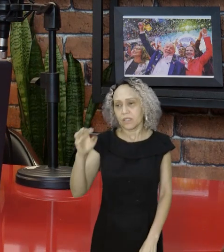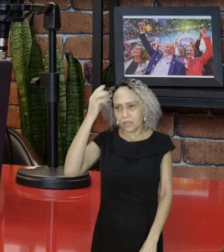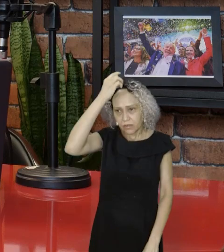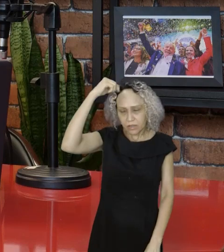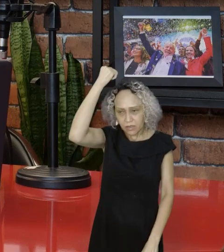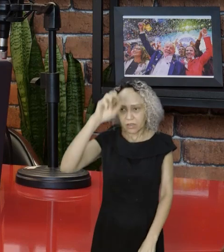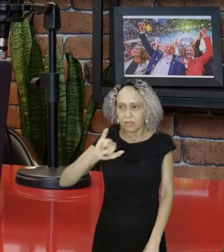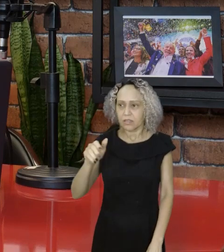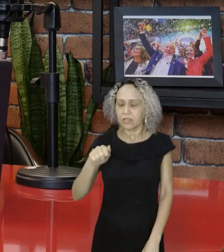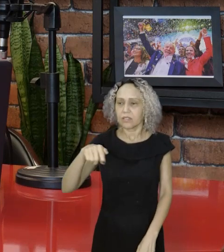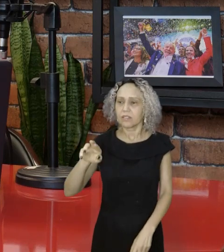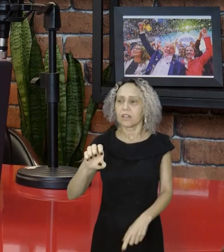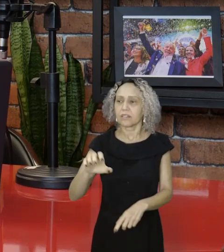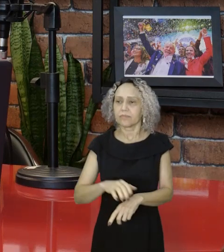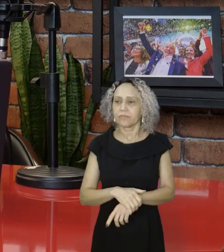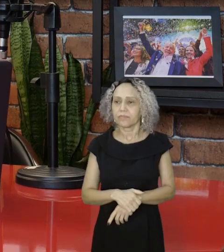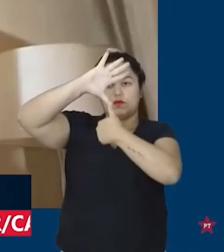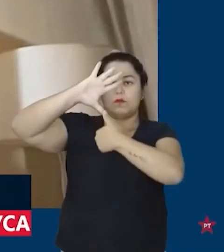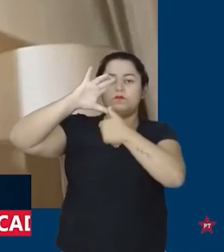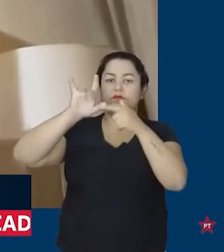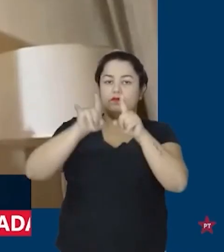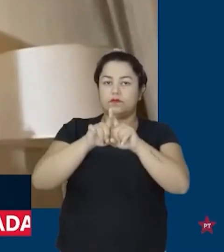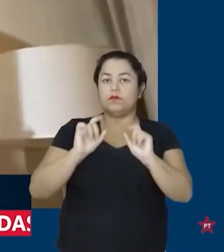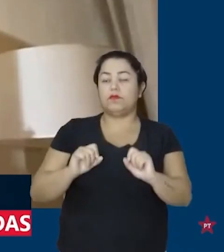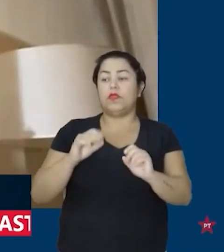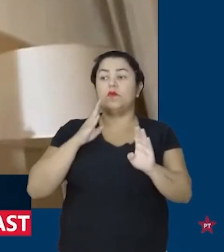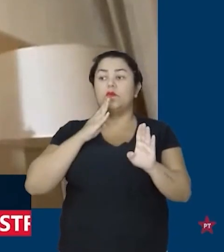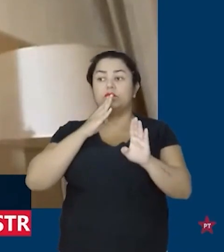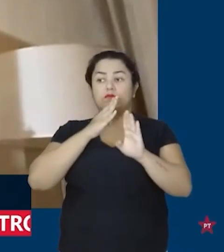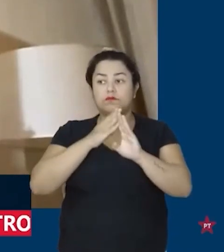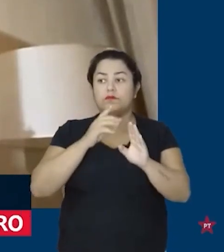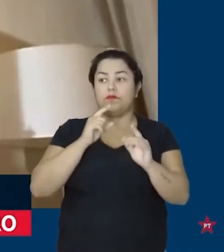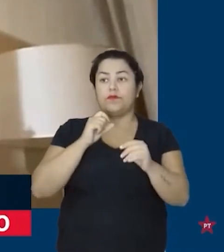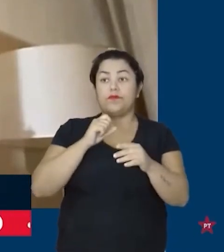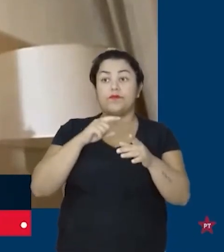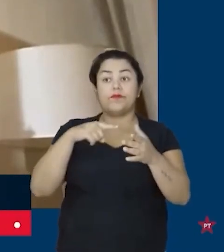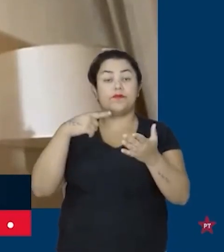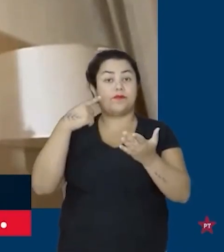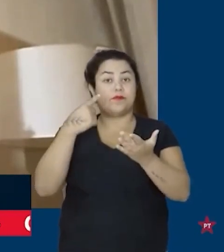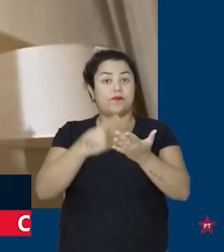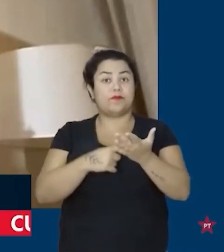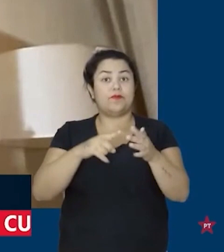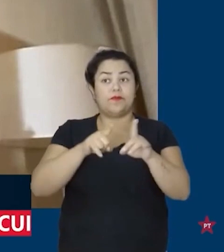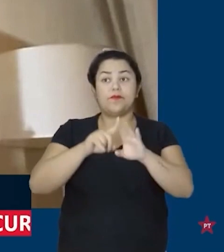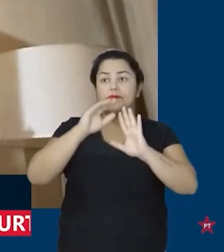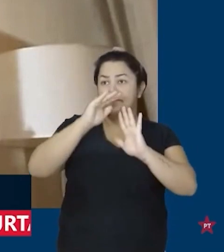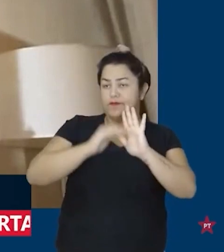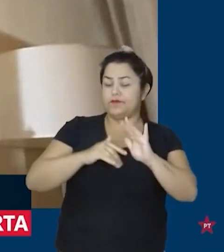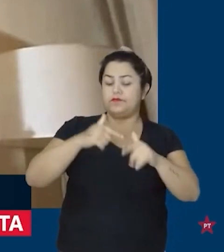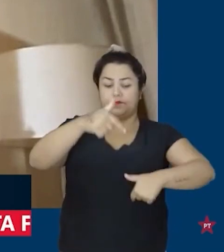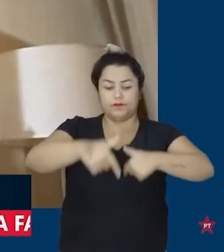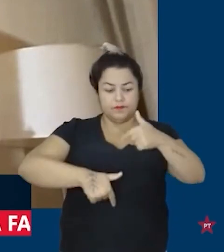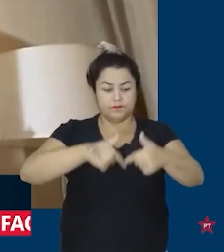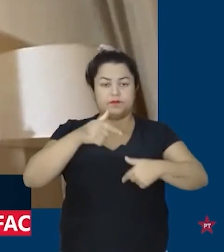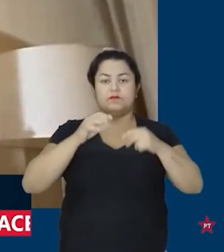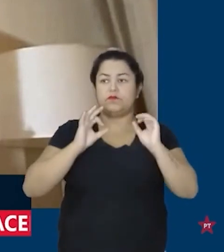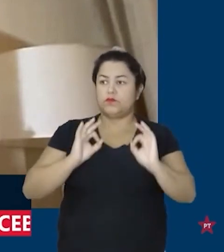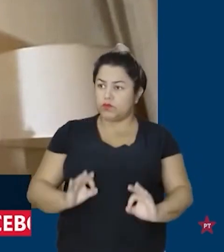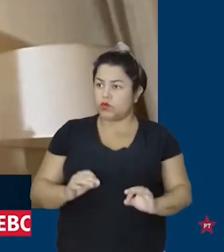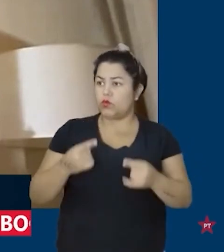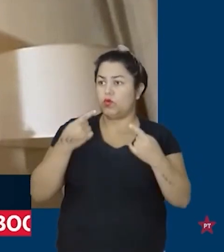PT do Espírito Santo, Jaque Rocha. O principal desse acordo foi a agenda do trabalho decente, o combate